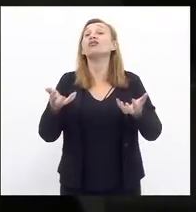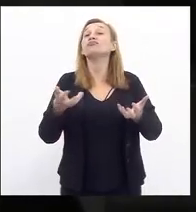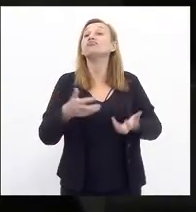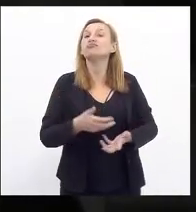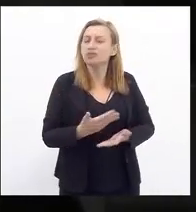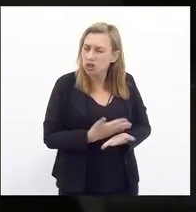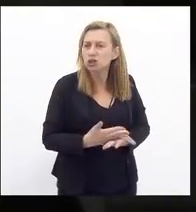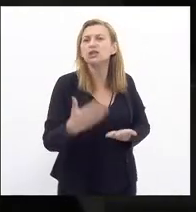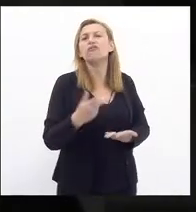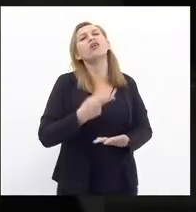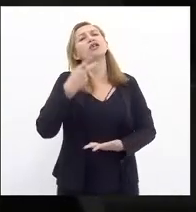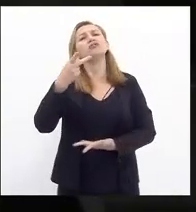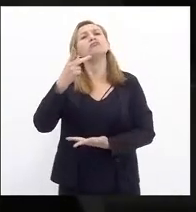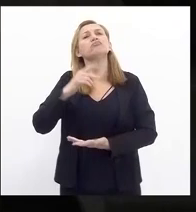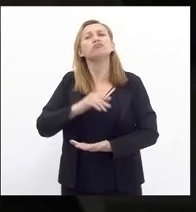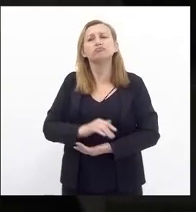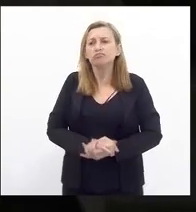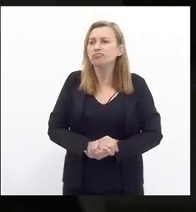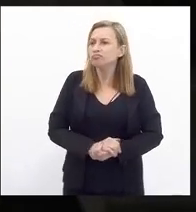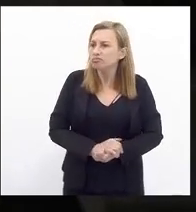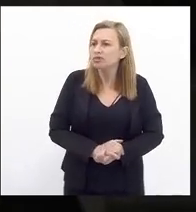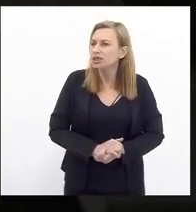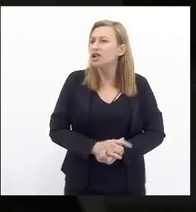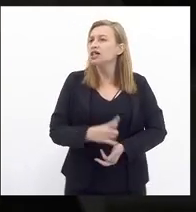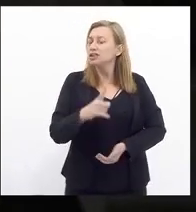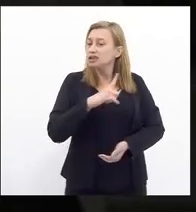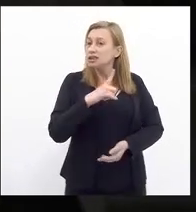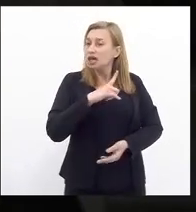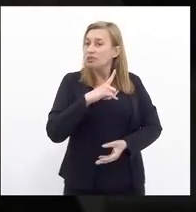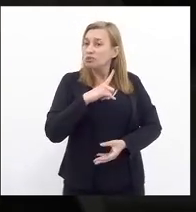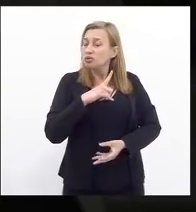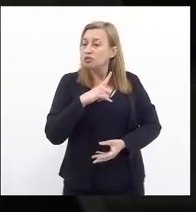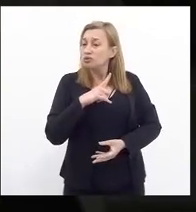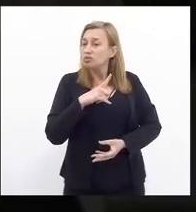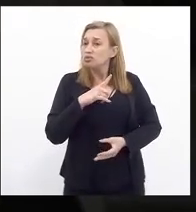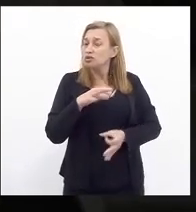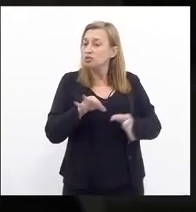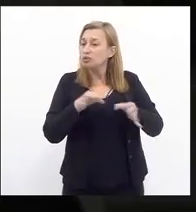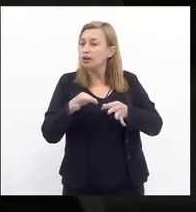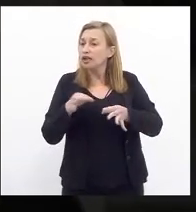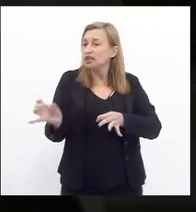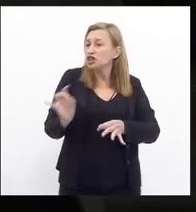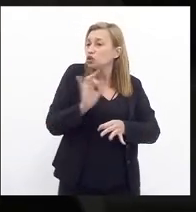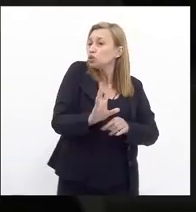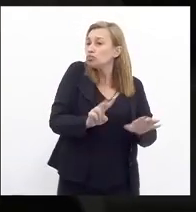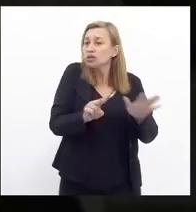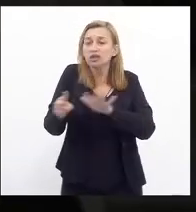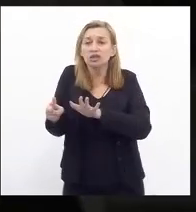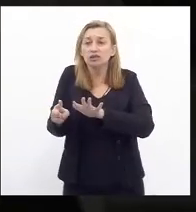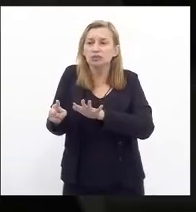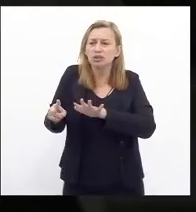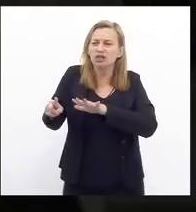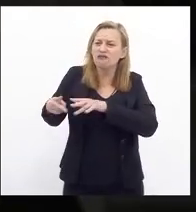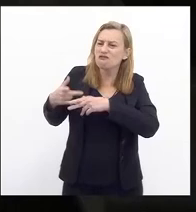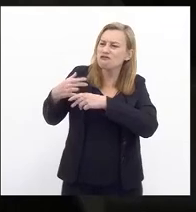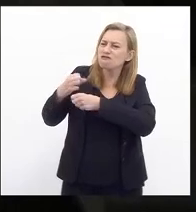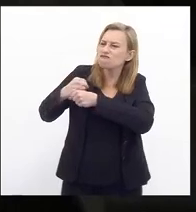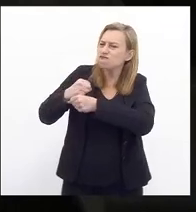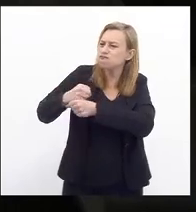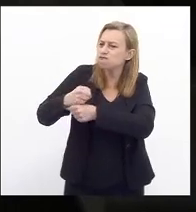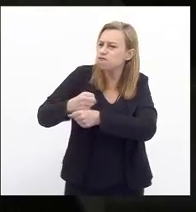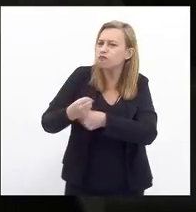iniciar dizendo que temos feito ao longo das últimas semanas longas jornadas